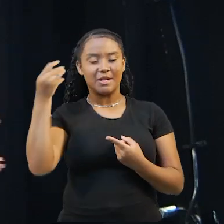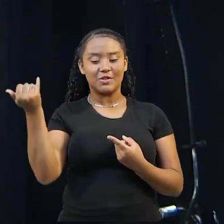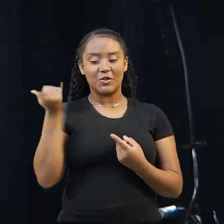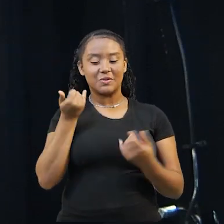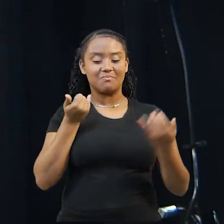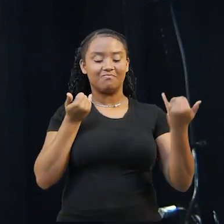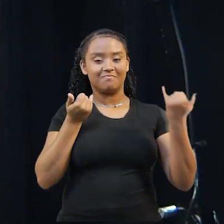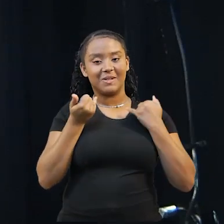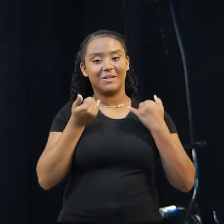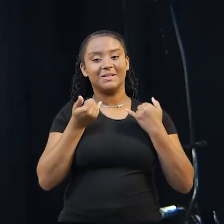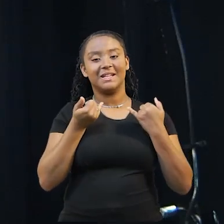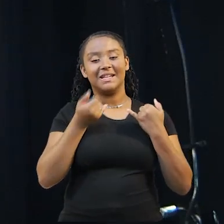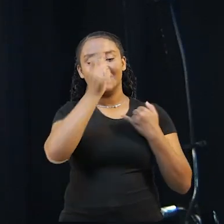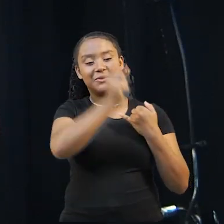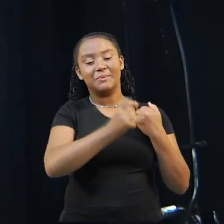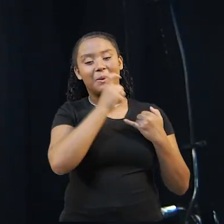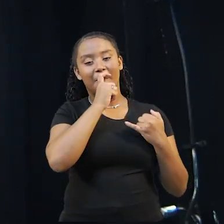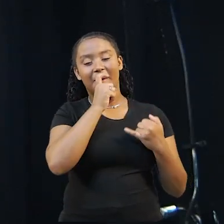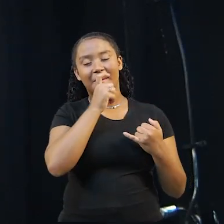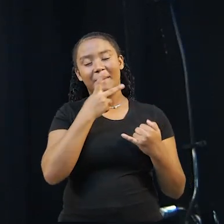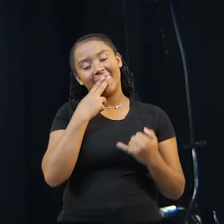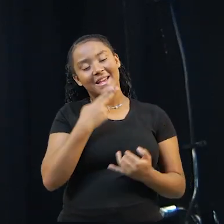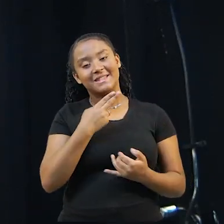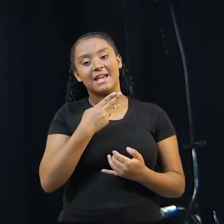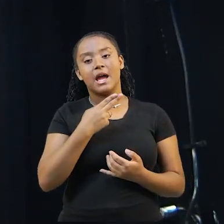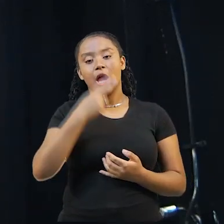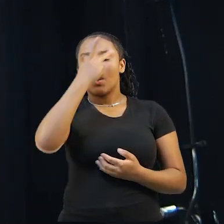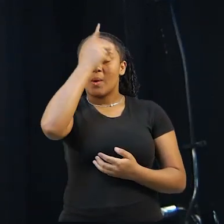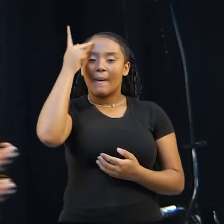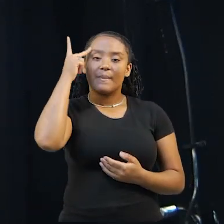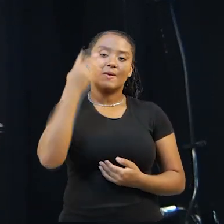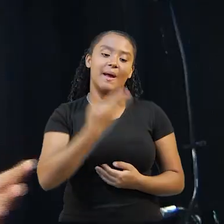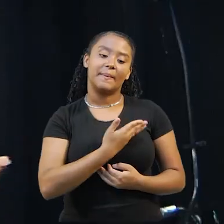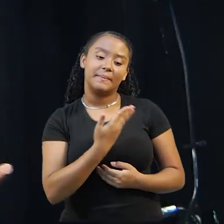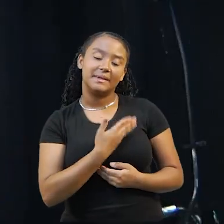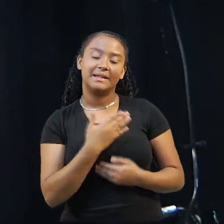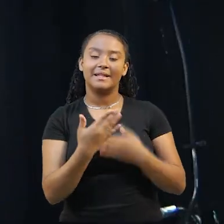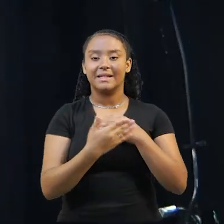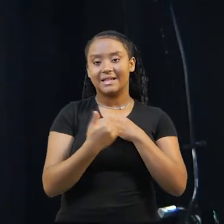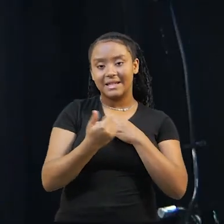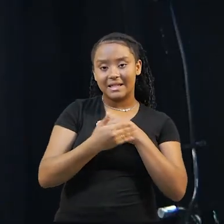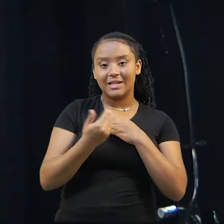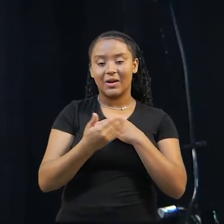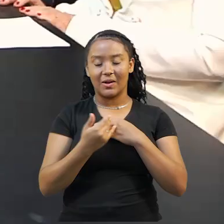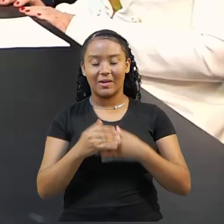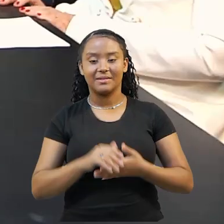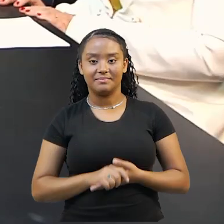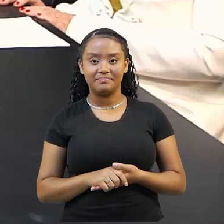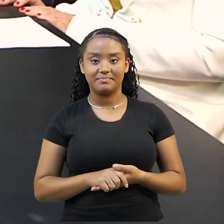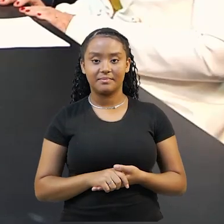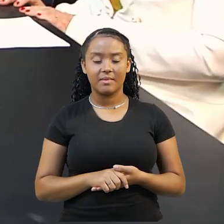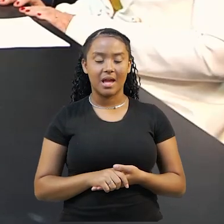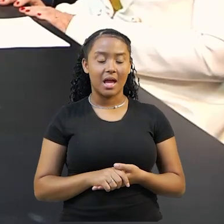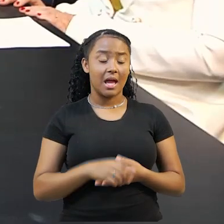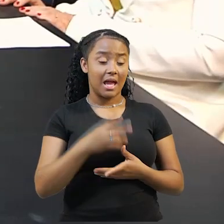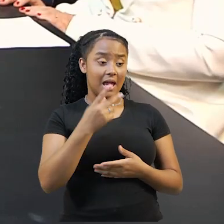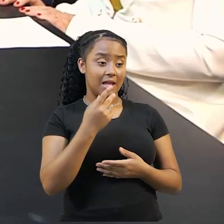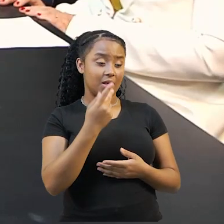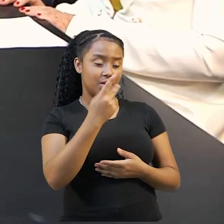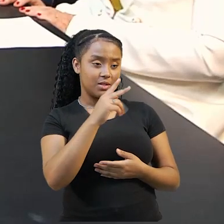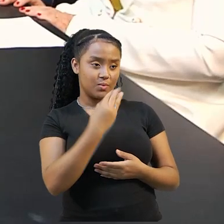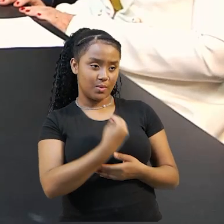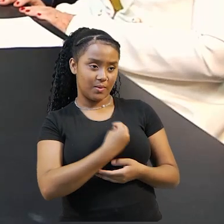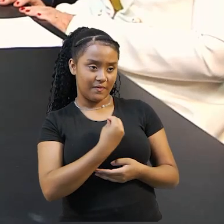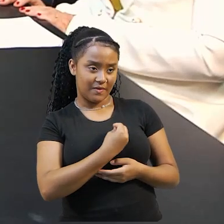muito amiga, carinhosa, próxima, então, dessa ausência. Essa parte da sua vida você vivia em